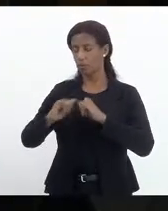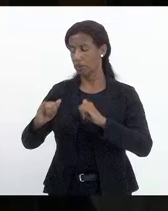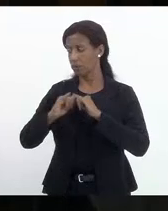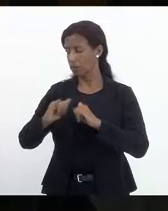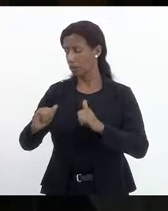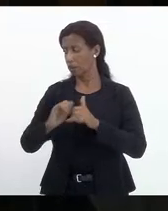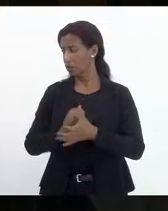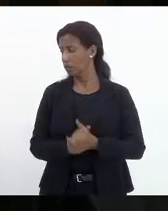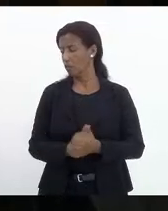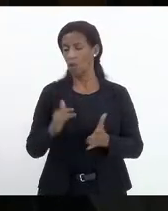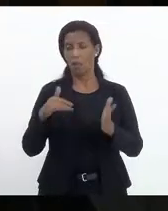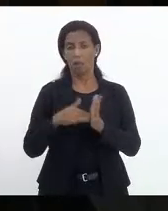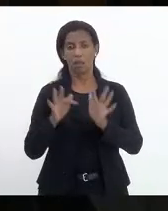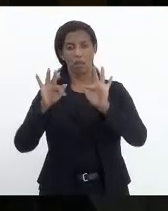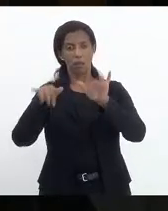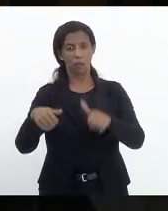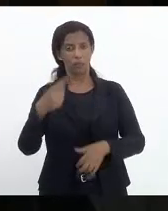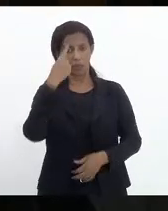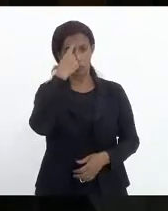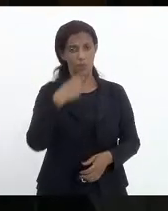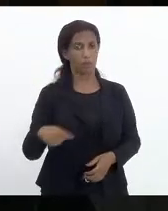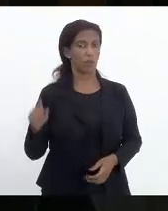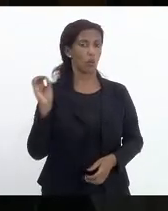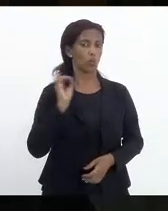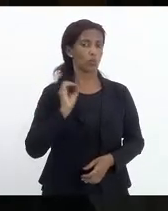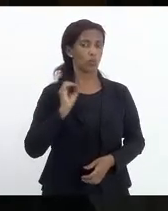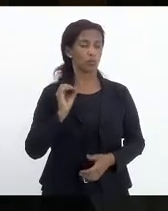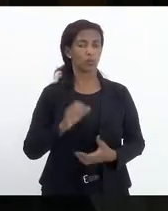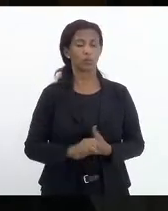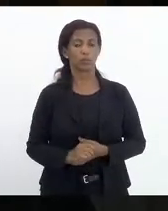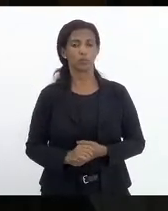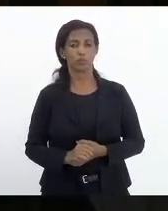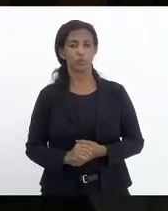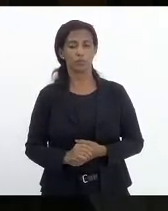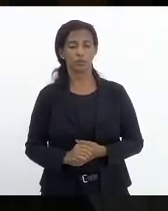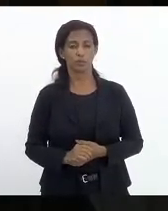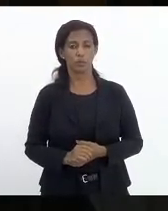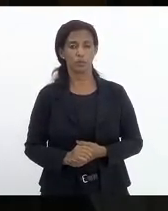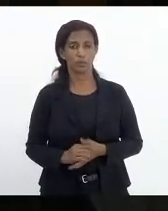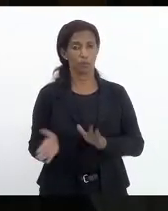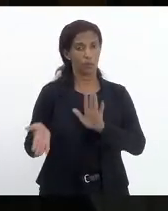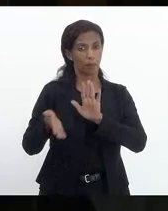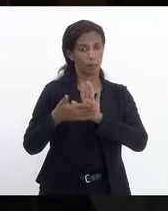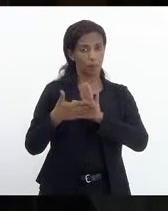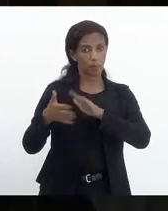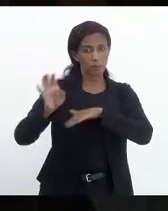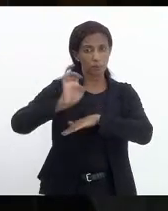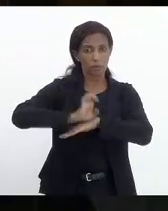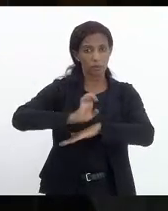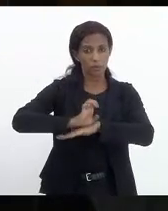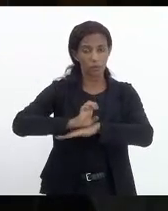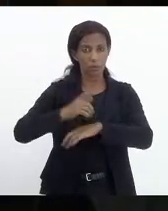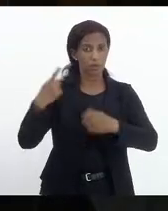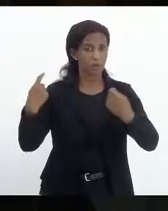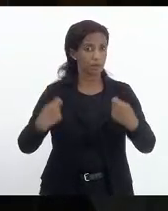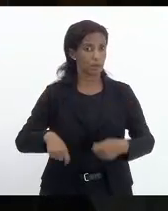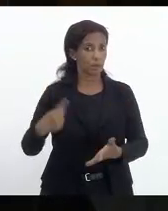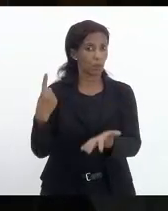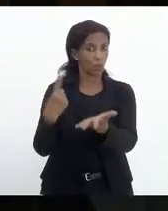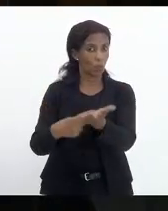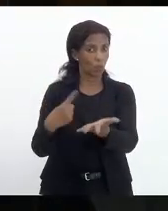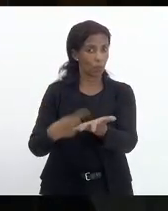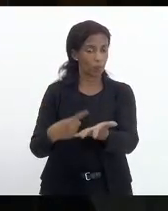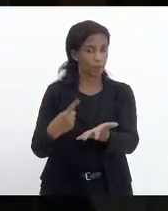mensagens até o final da primeira semana de outubro que o próprio estado tem esse